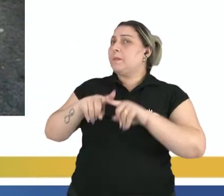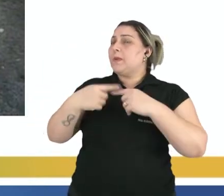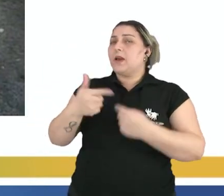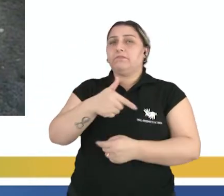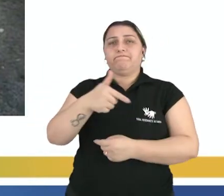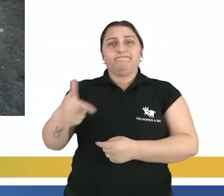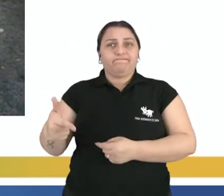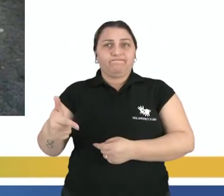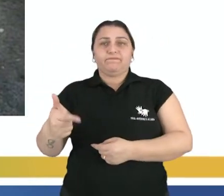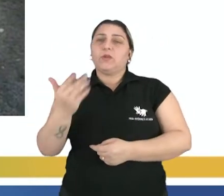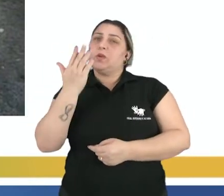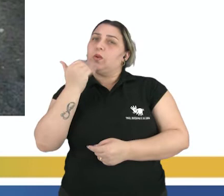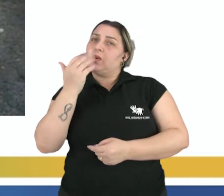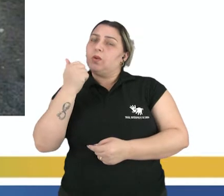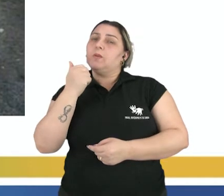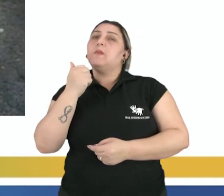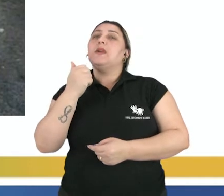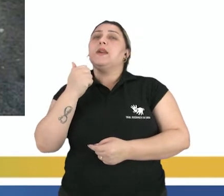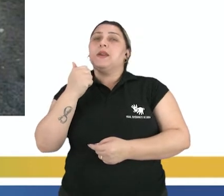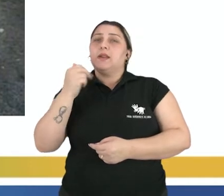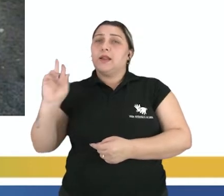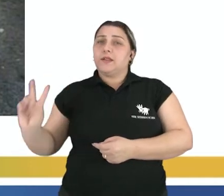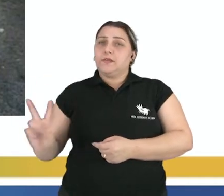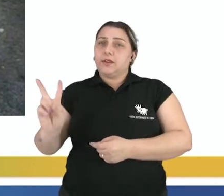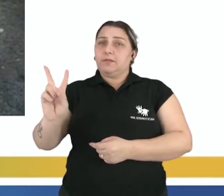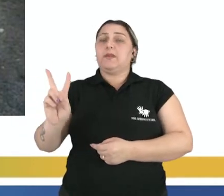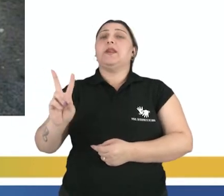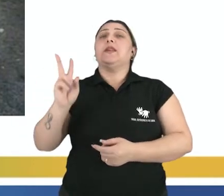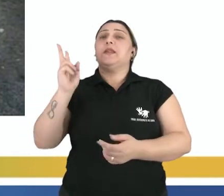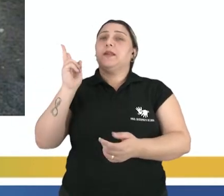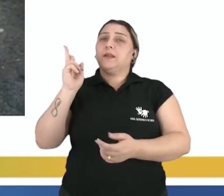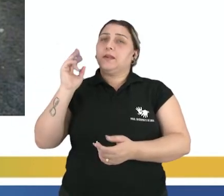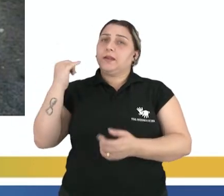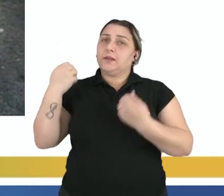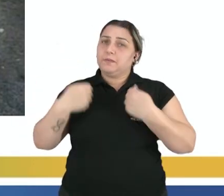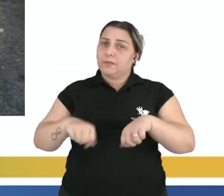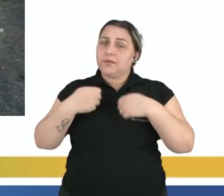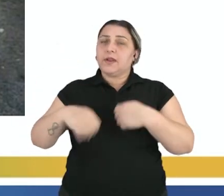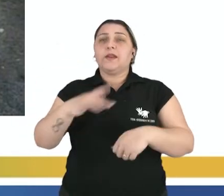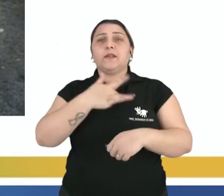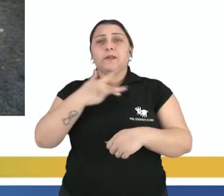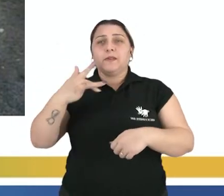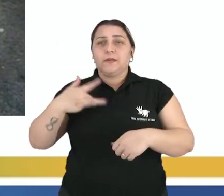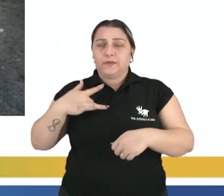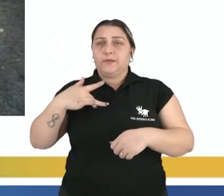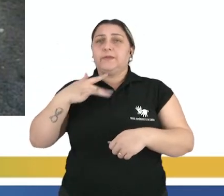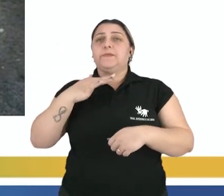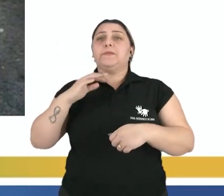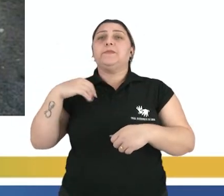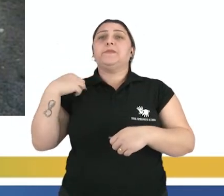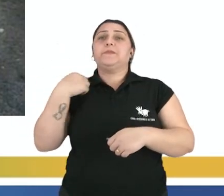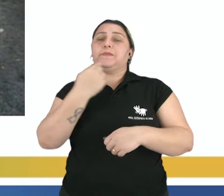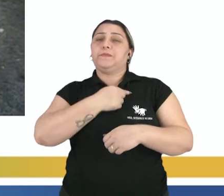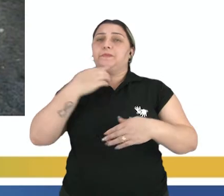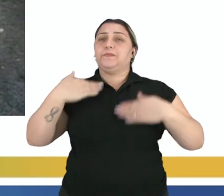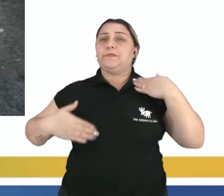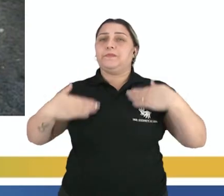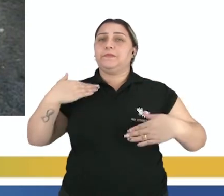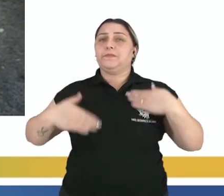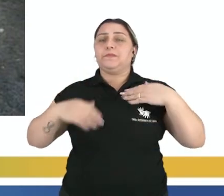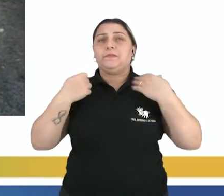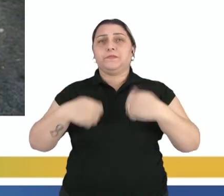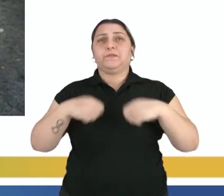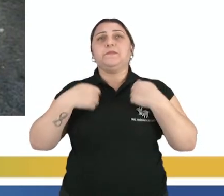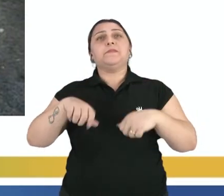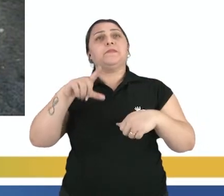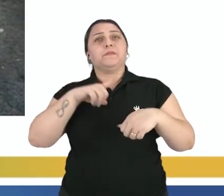não estão comendo as proteínas necessárias para que elas tenham uma vida saudável, né? O nosso organismo precisa ter